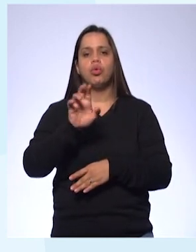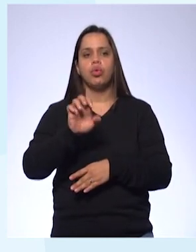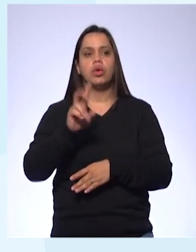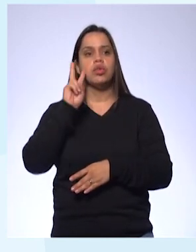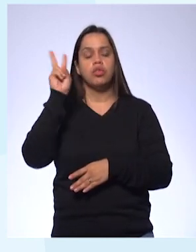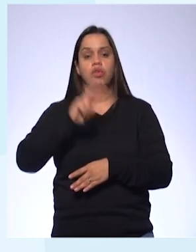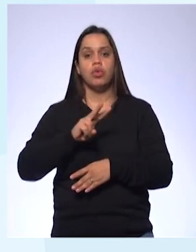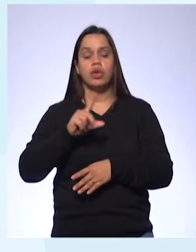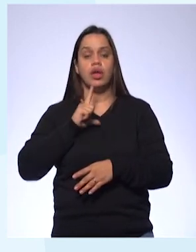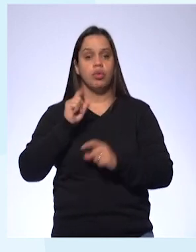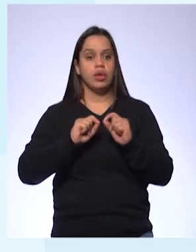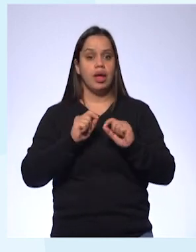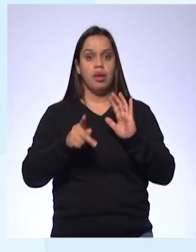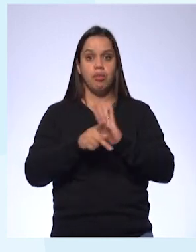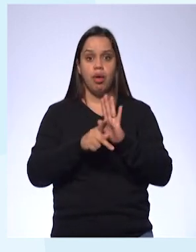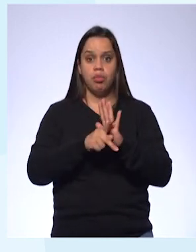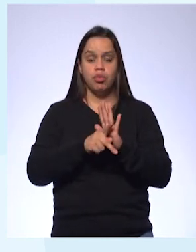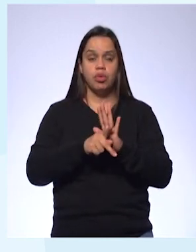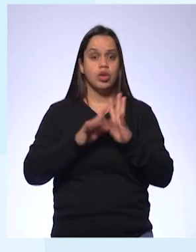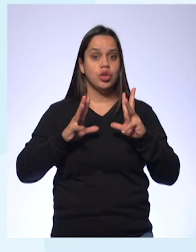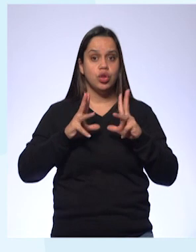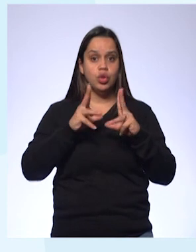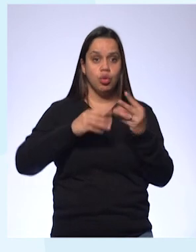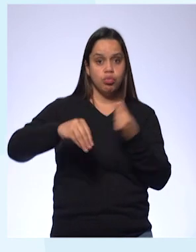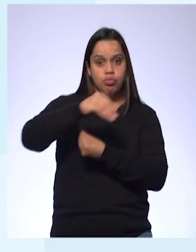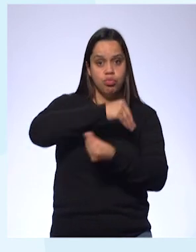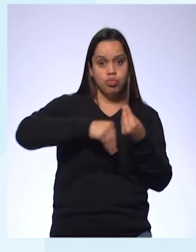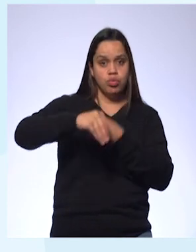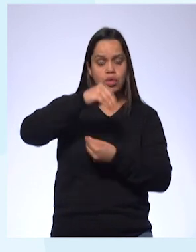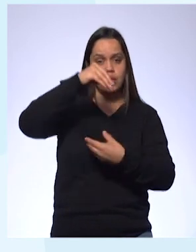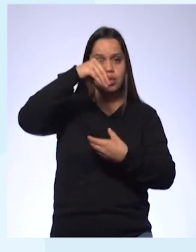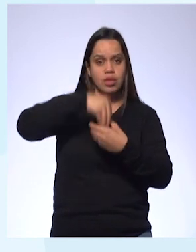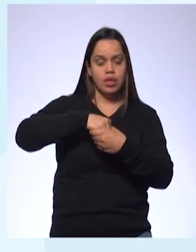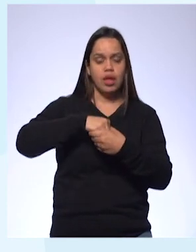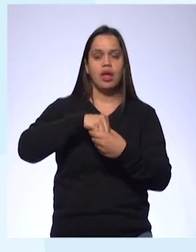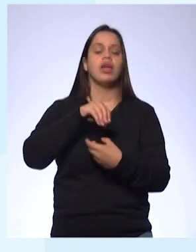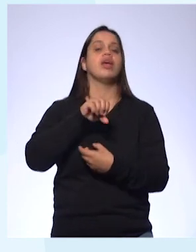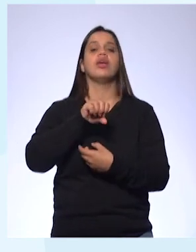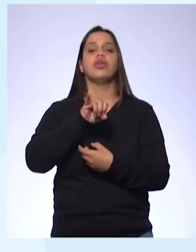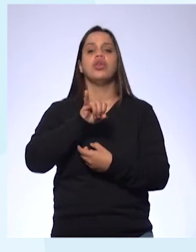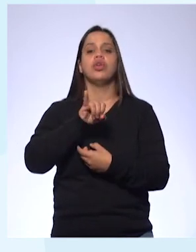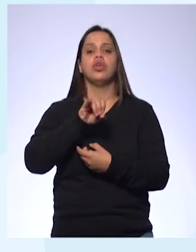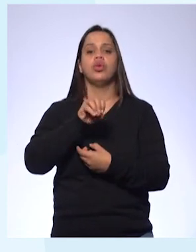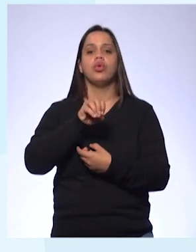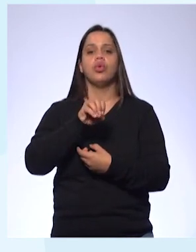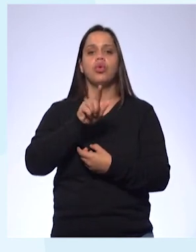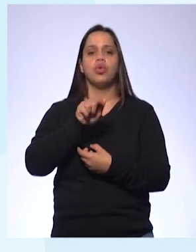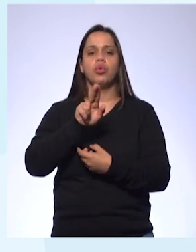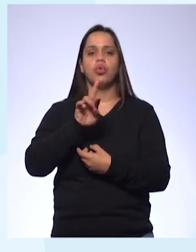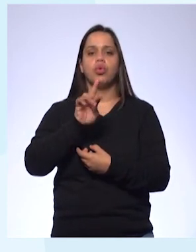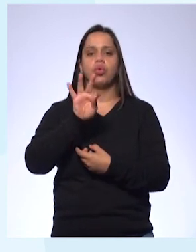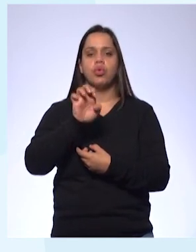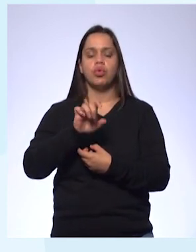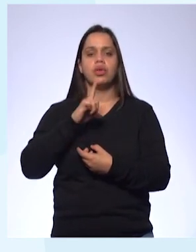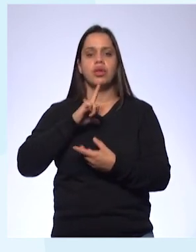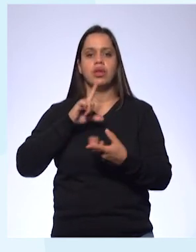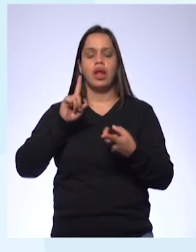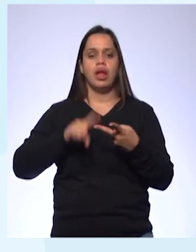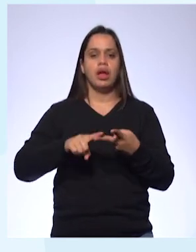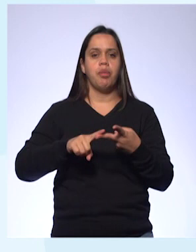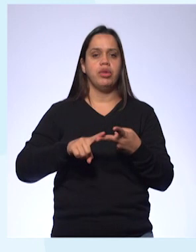dizer, as misturas que tem em um iogurte. Tem carboidrato, às vezes tem açúcar,